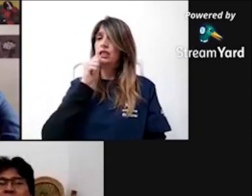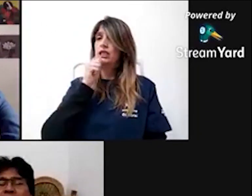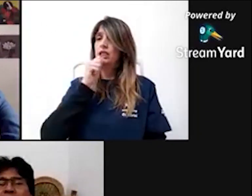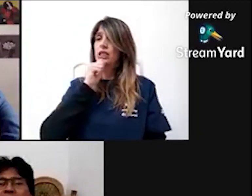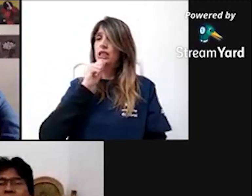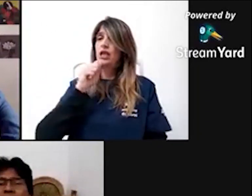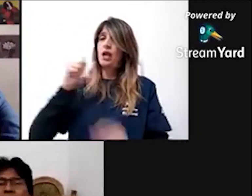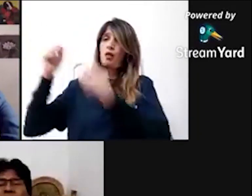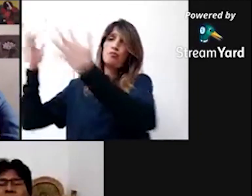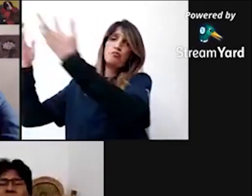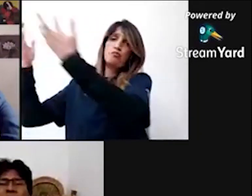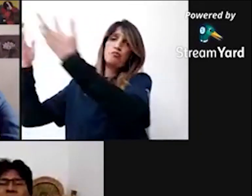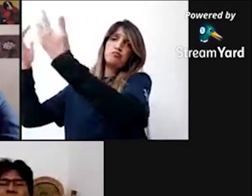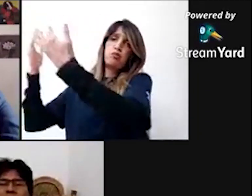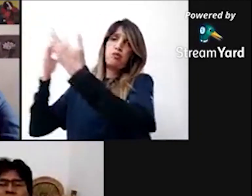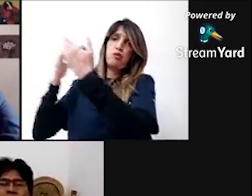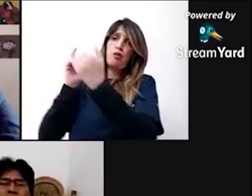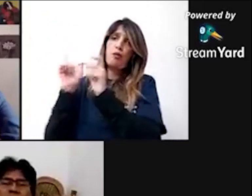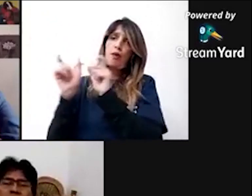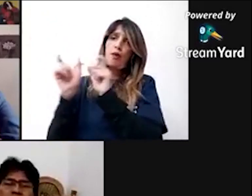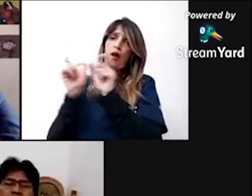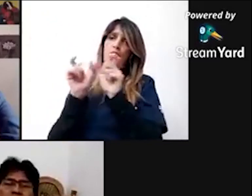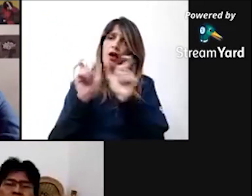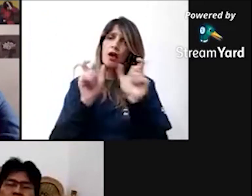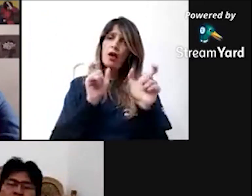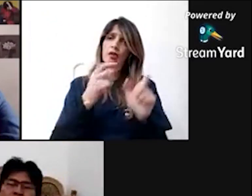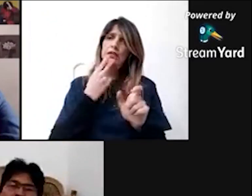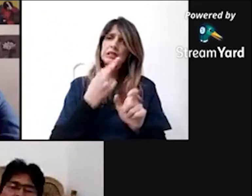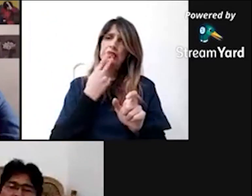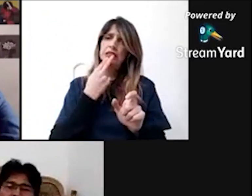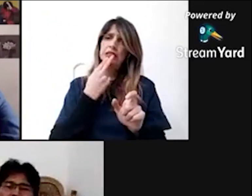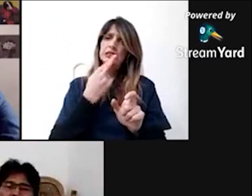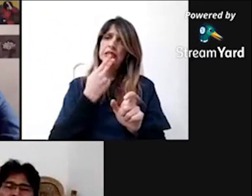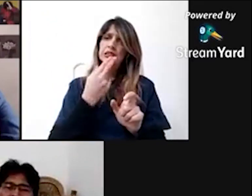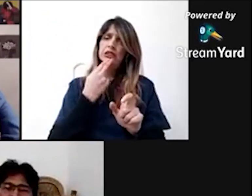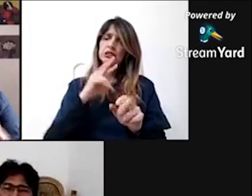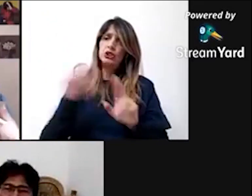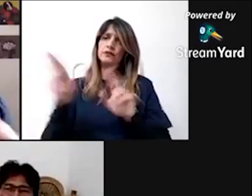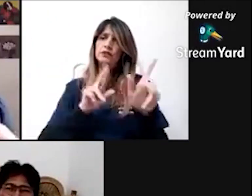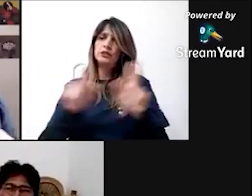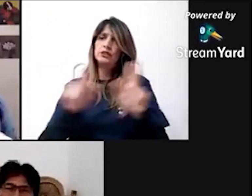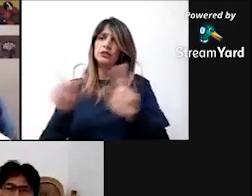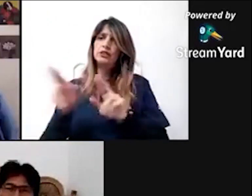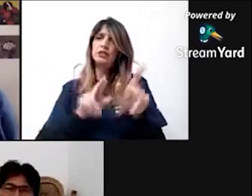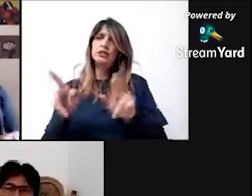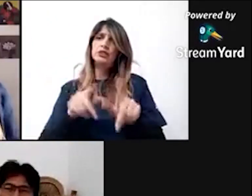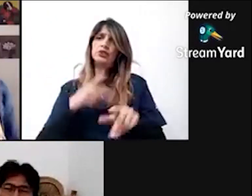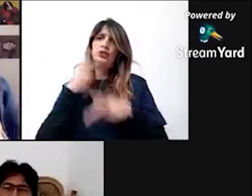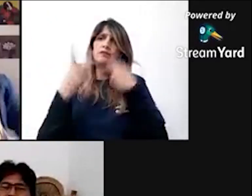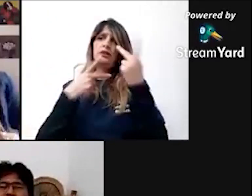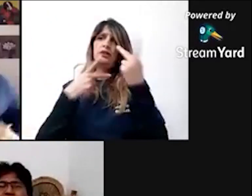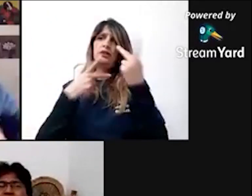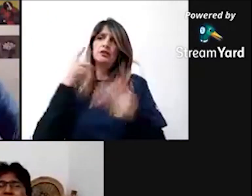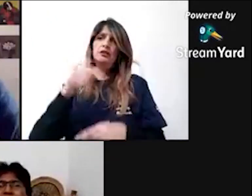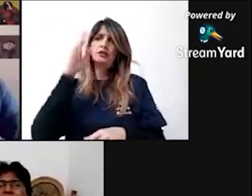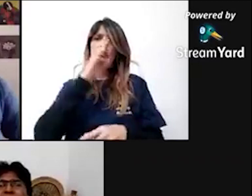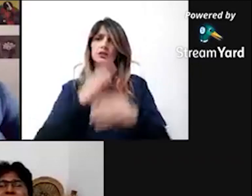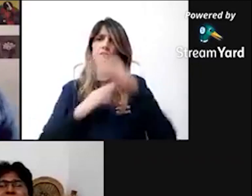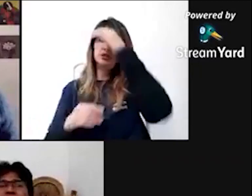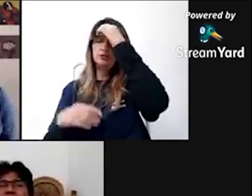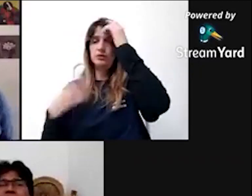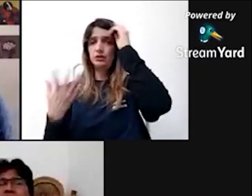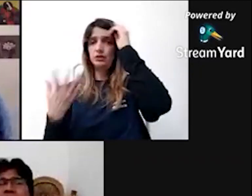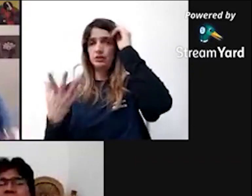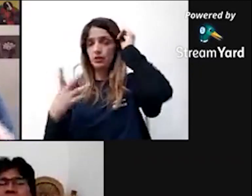tantas palavras e tantos idiomas, né? que são falados aqui no Brasil. Então, esse país